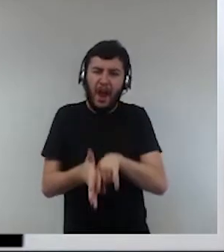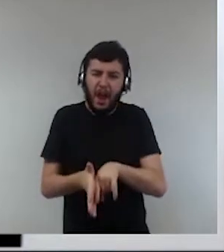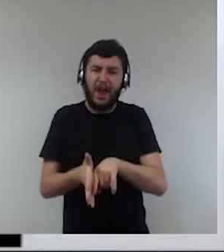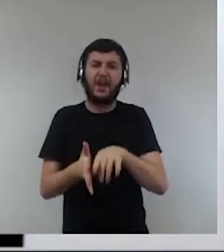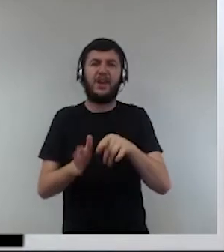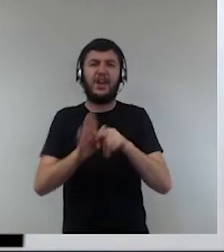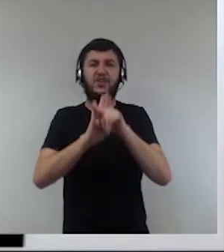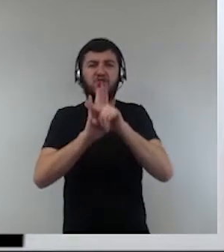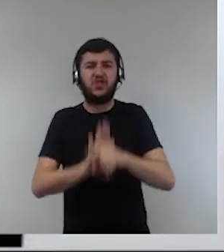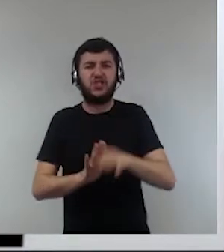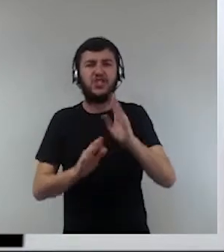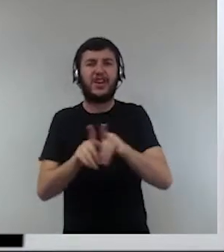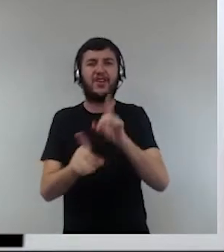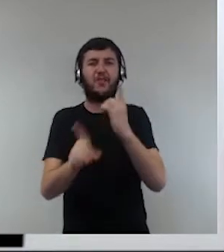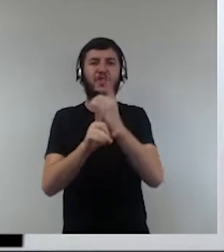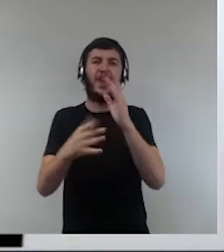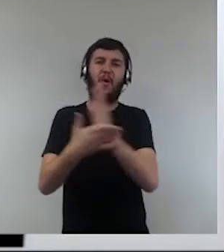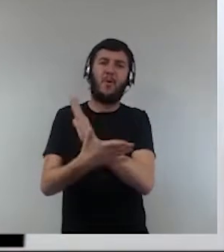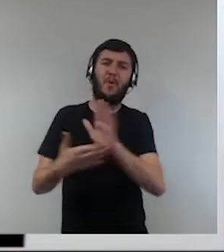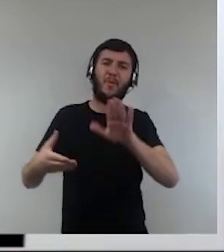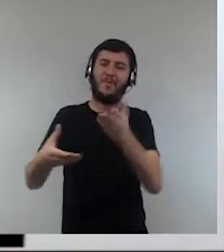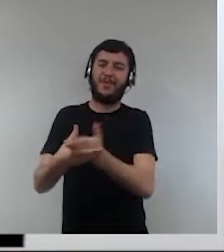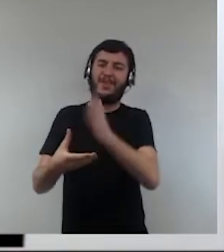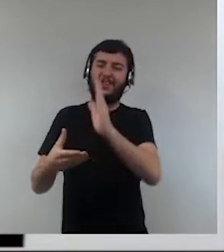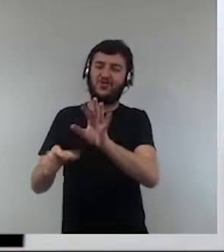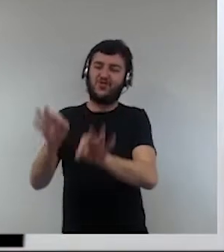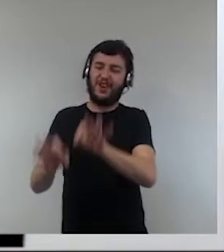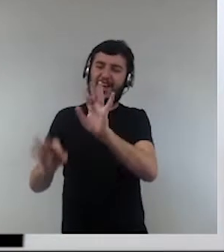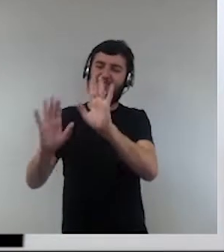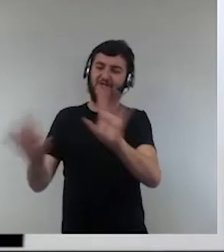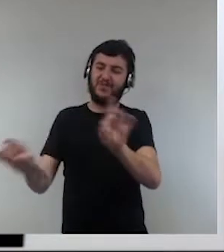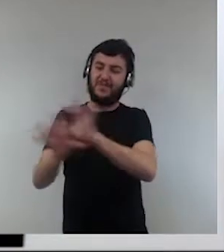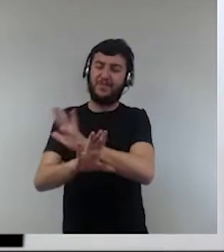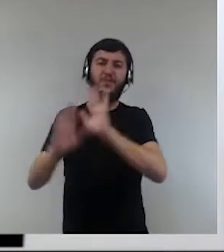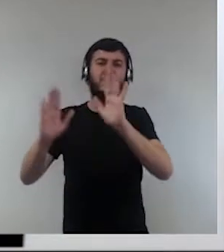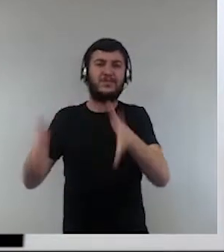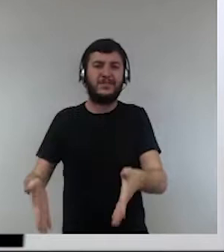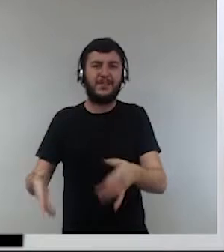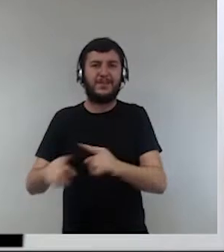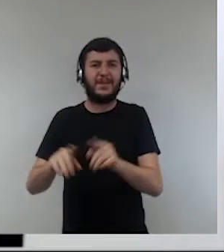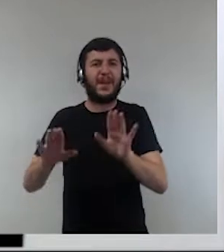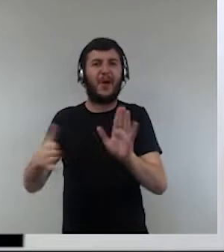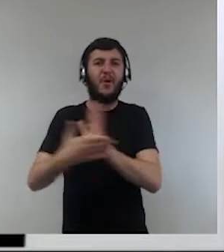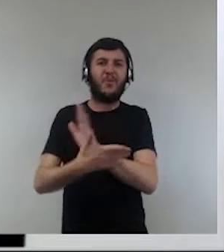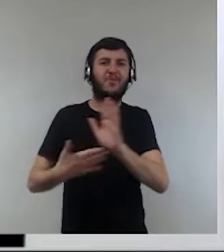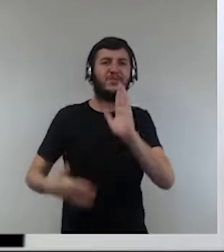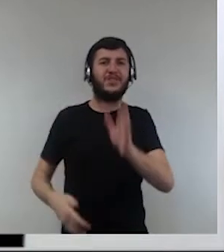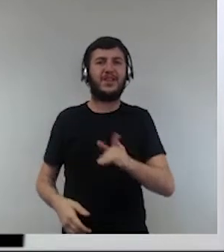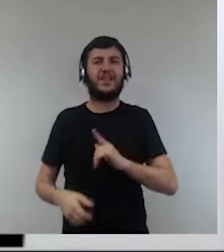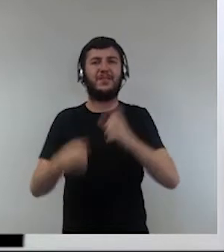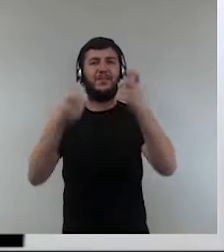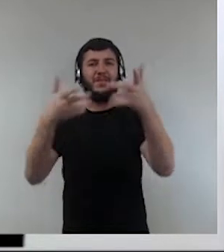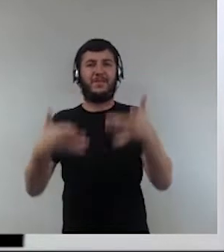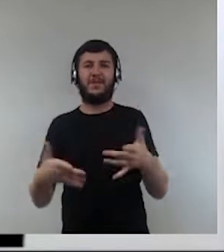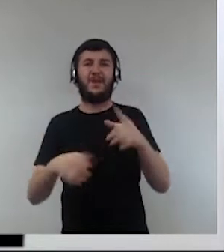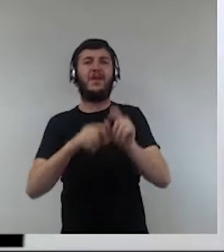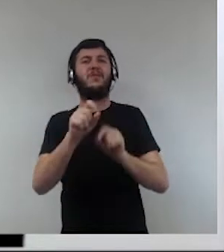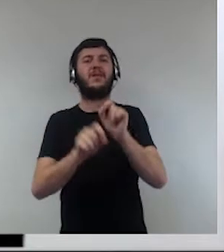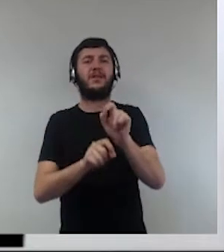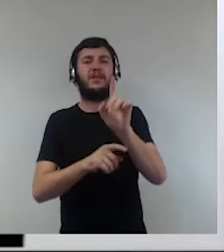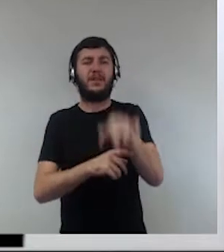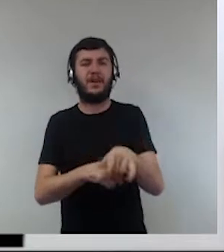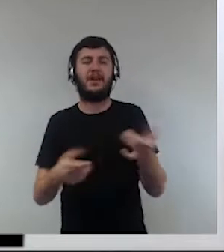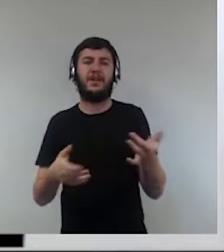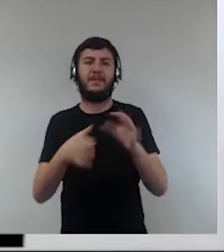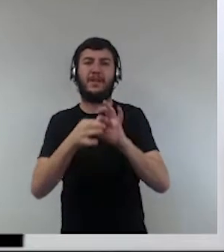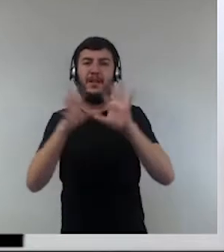encontrei alguns julgados sobre essa matéria, em todos eles nós temos uma expressão recorrente, a de que é permitido sim